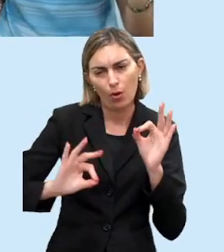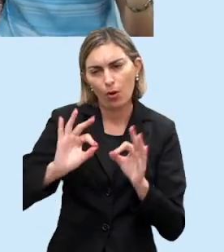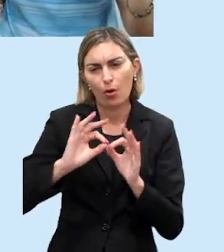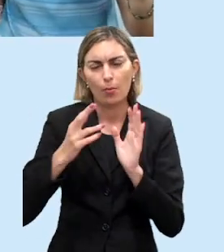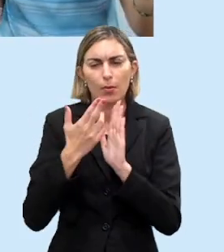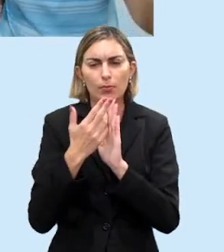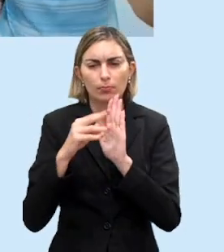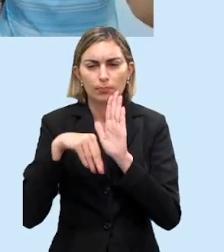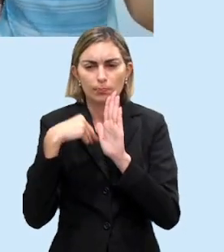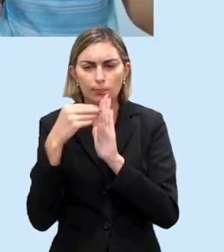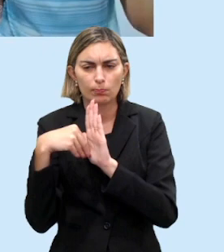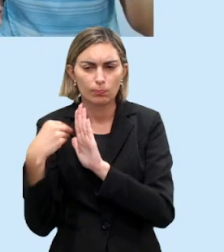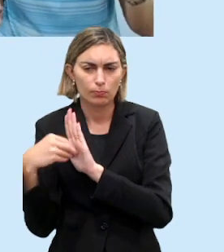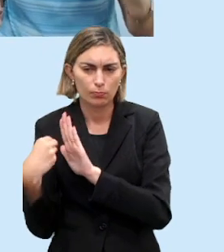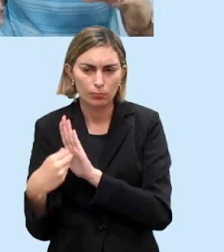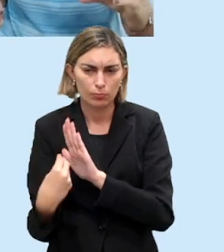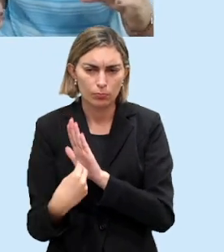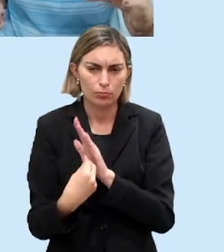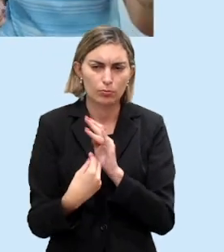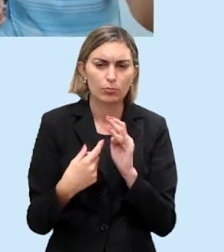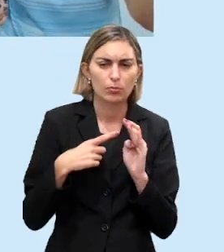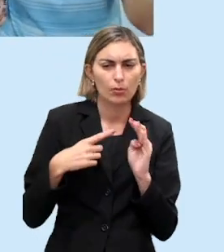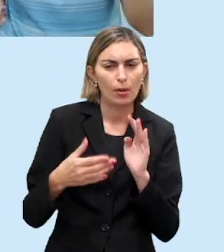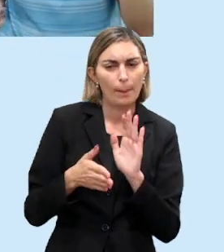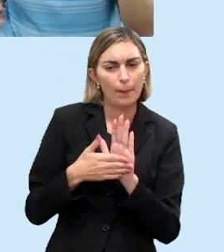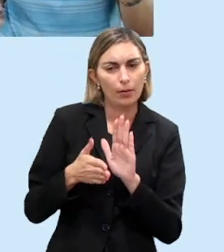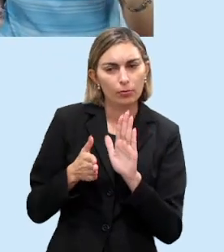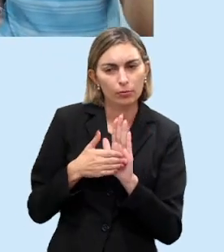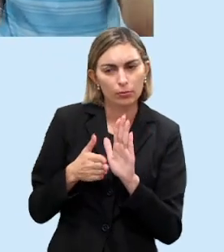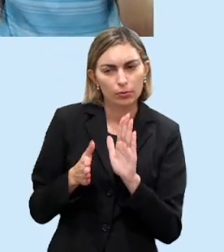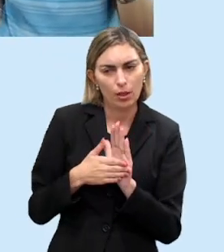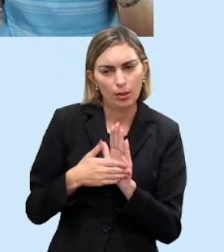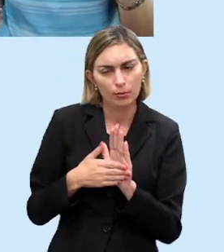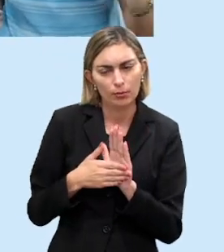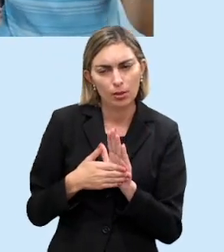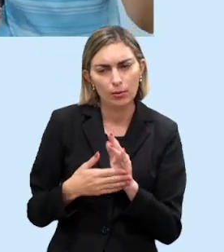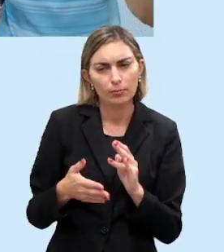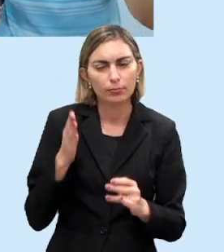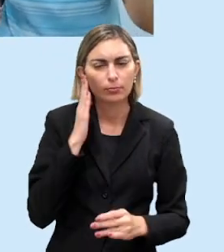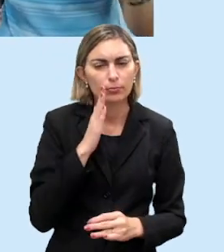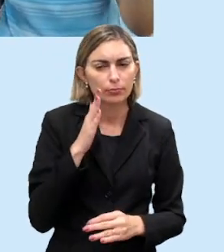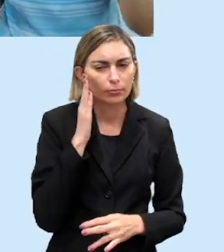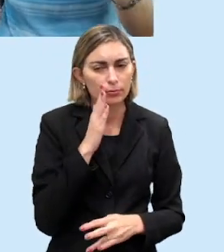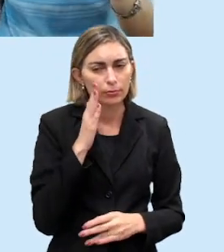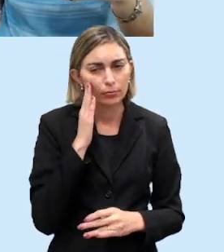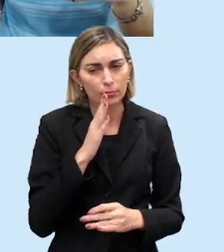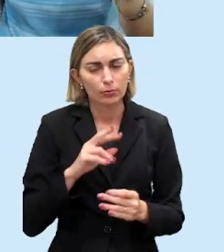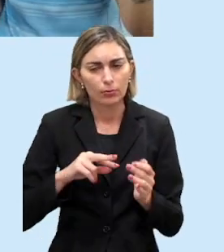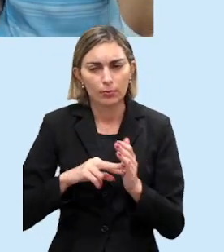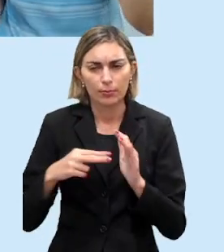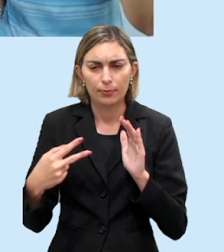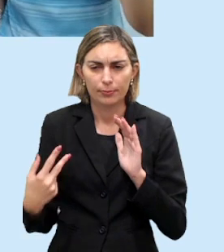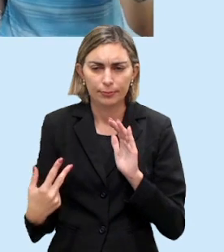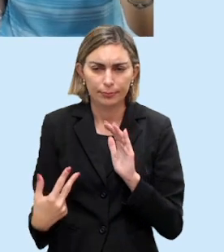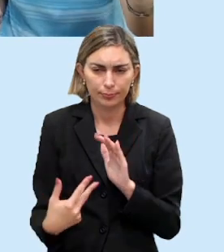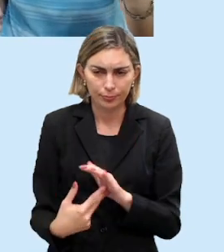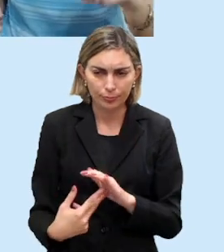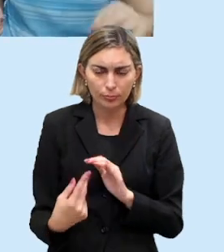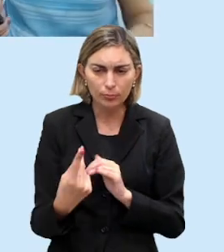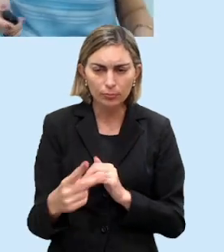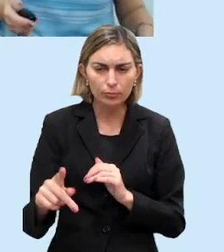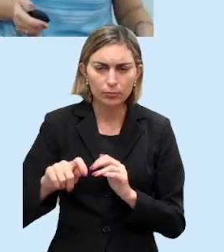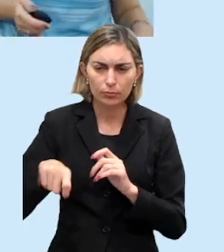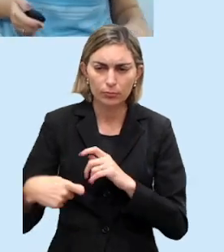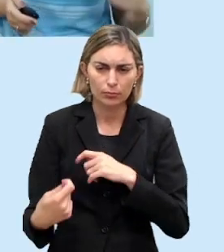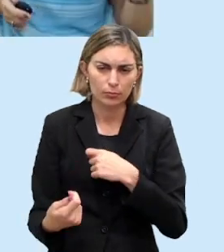que está pautada na compreensão do significado deste símbolo